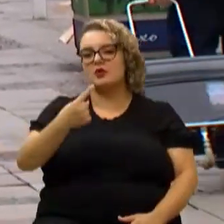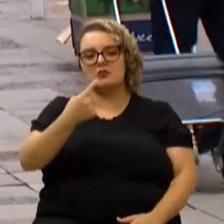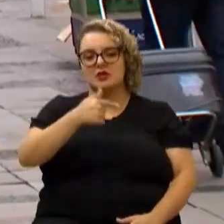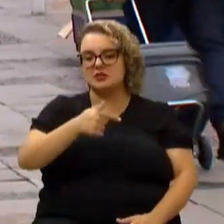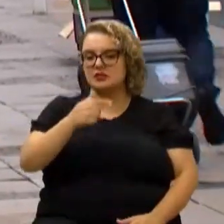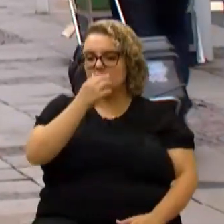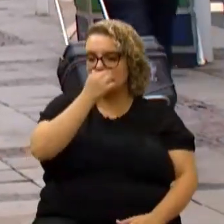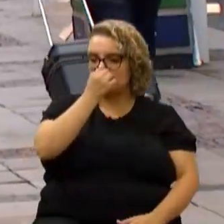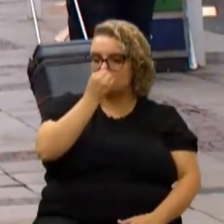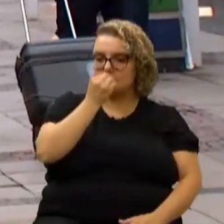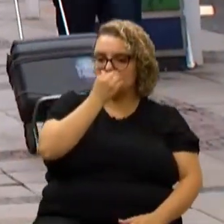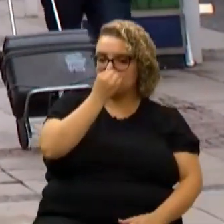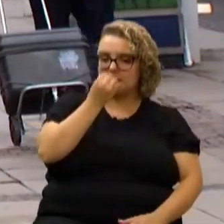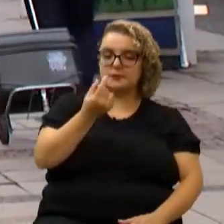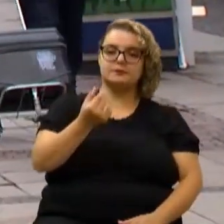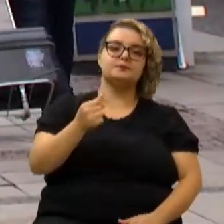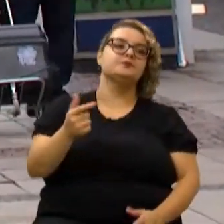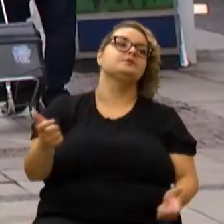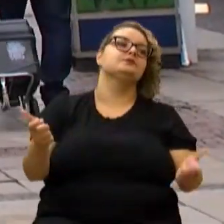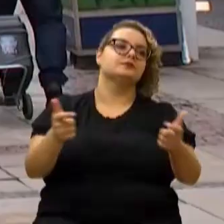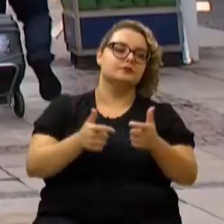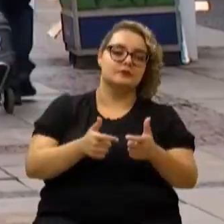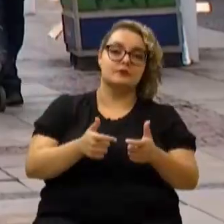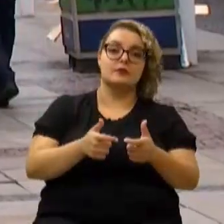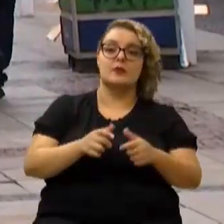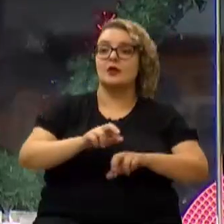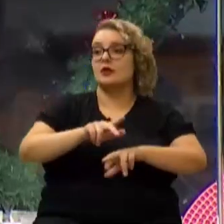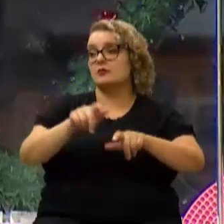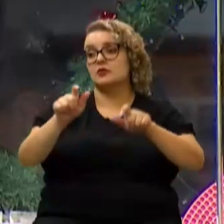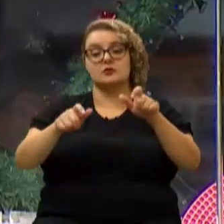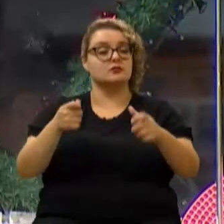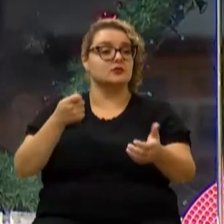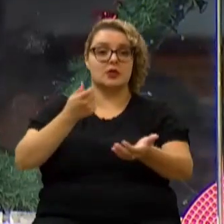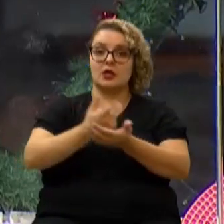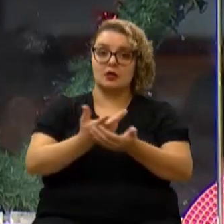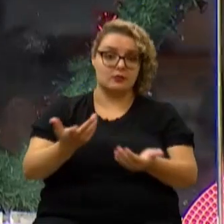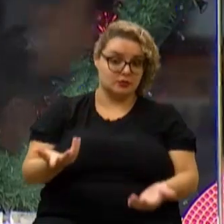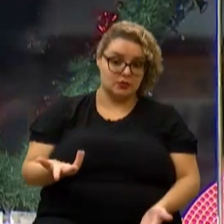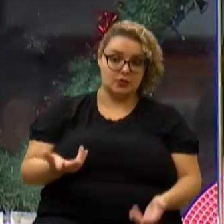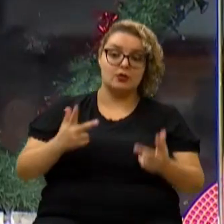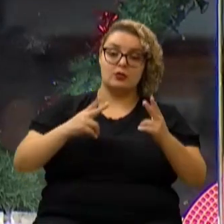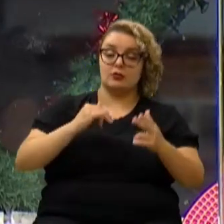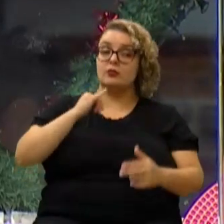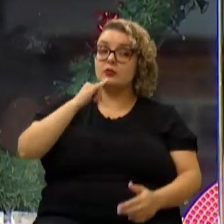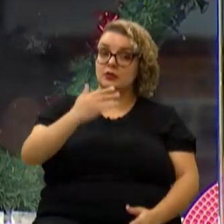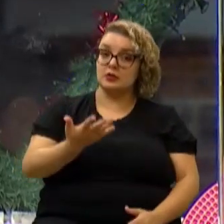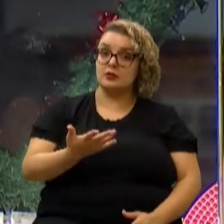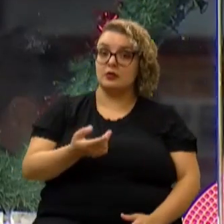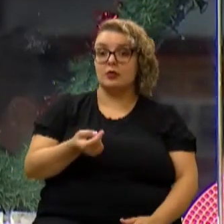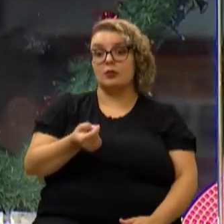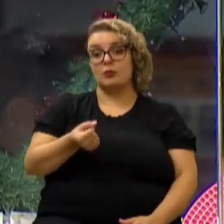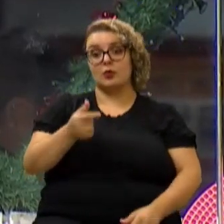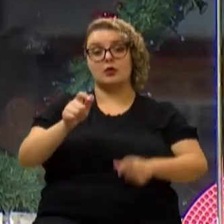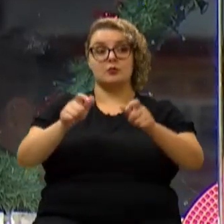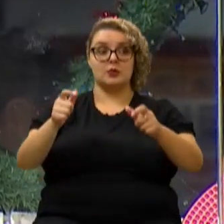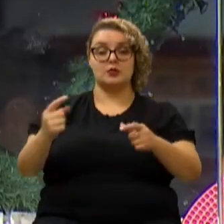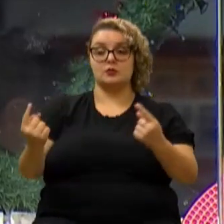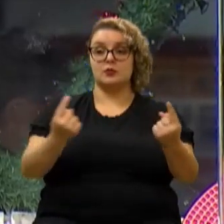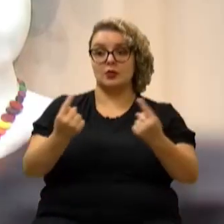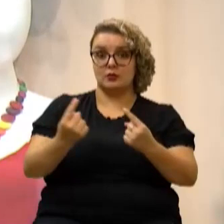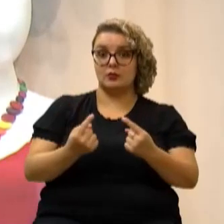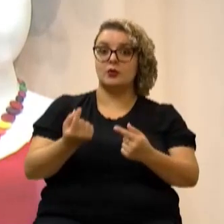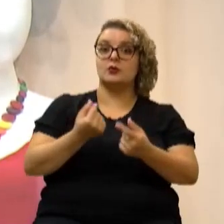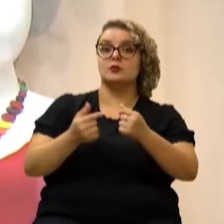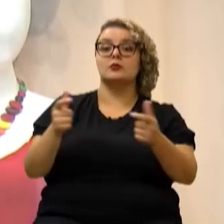ali uma semana, os preços caem. Muita gente já não vai mais comprar, então, conforme eu falei, pouca